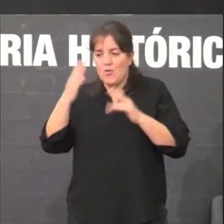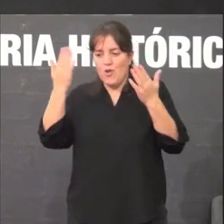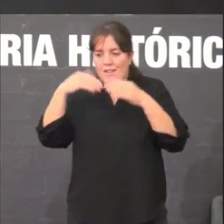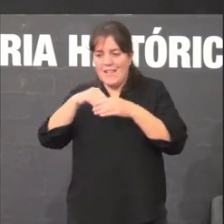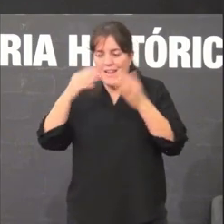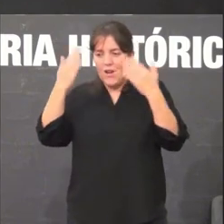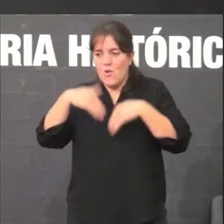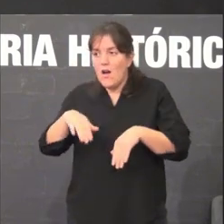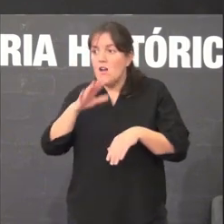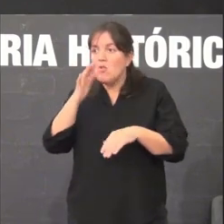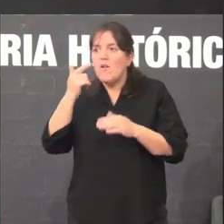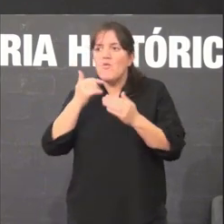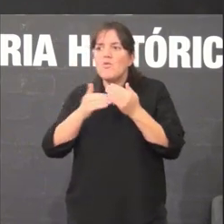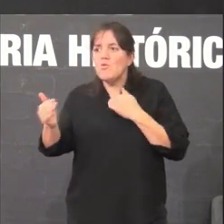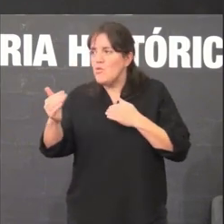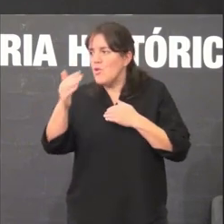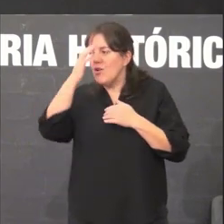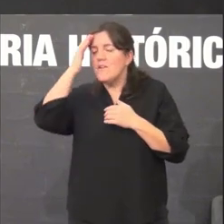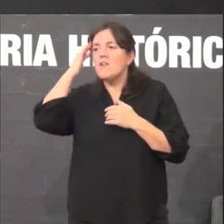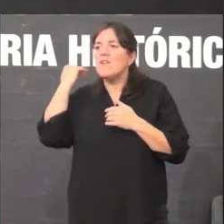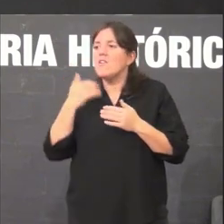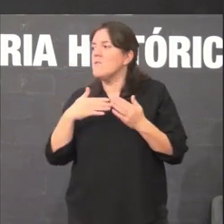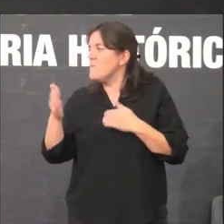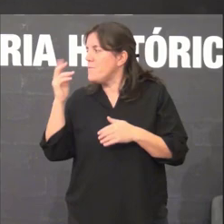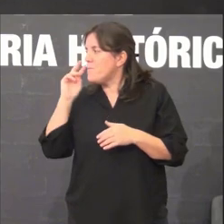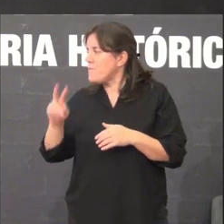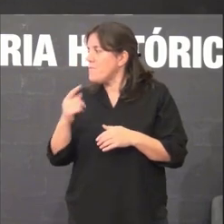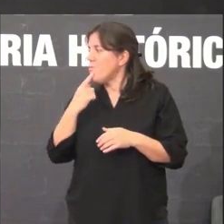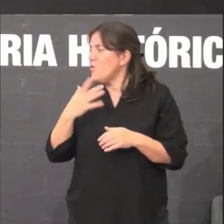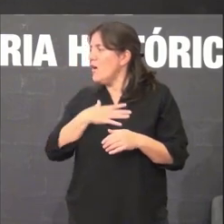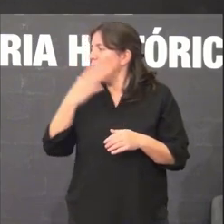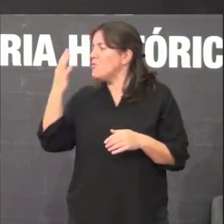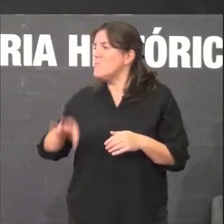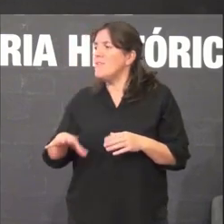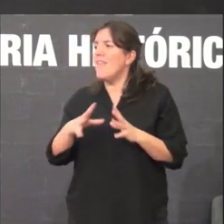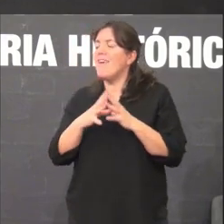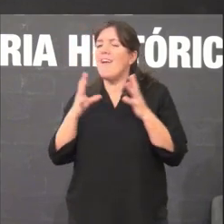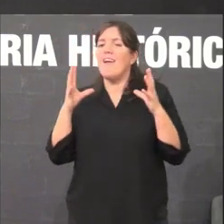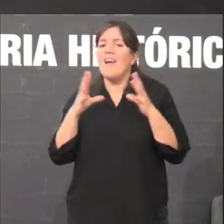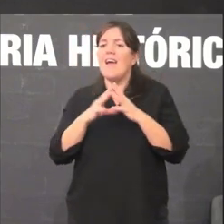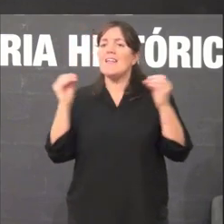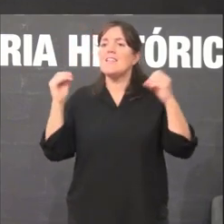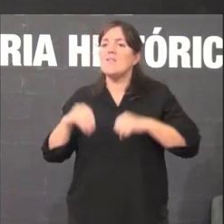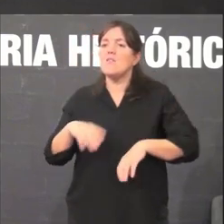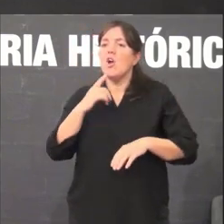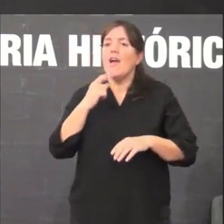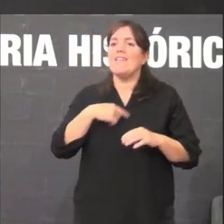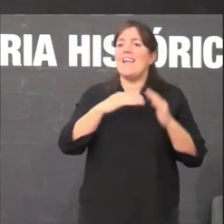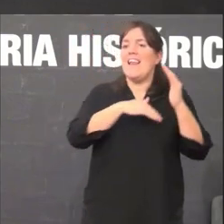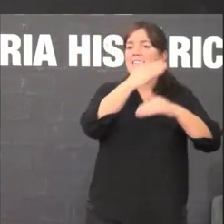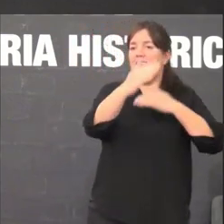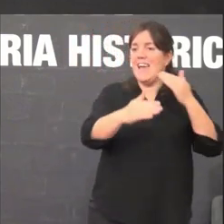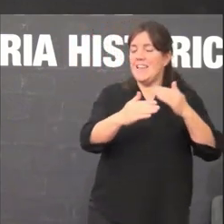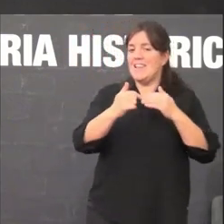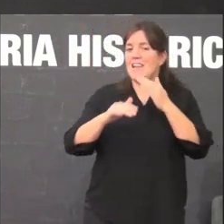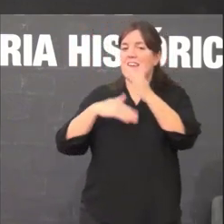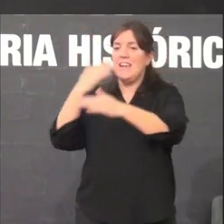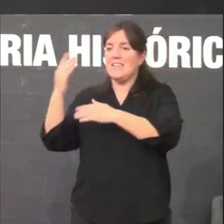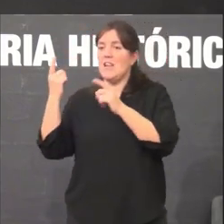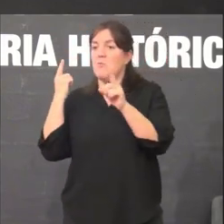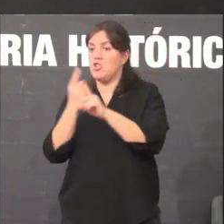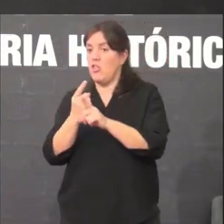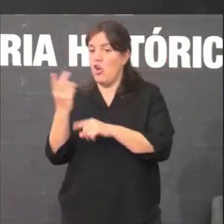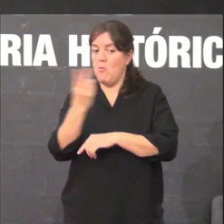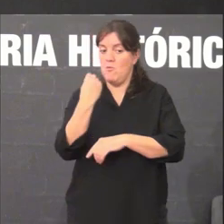sobretudo, em que não havia qualquer possibilidade de entendimento entre as elites do regime e as elites da